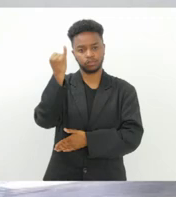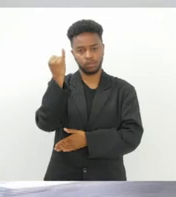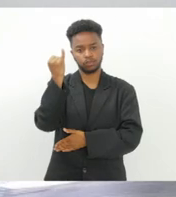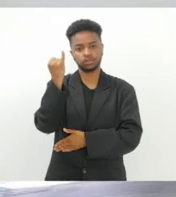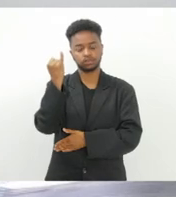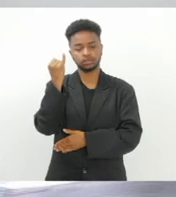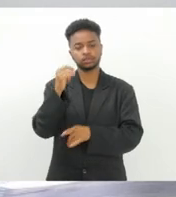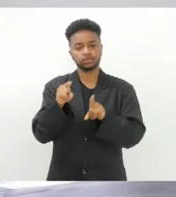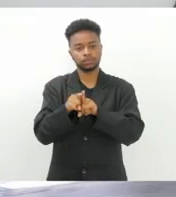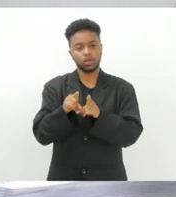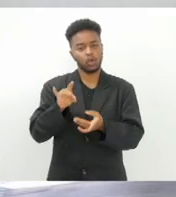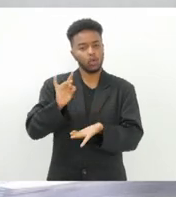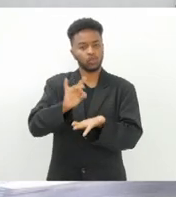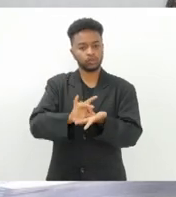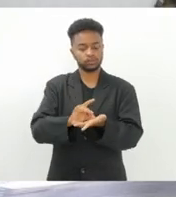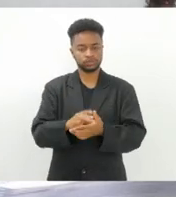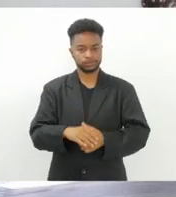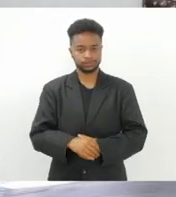é original.